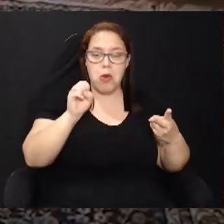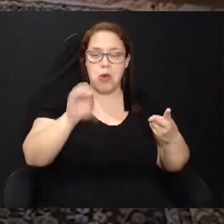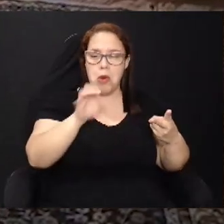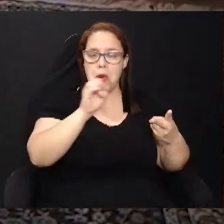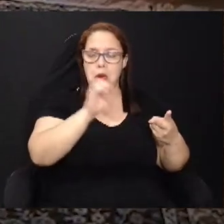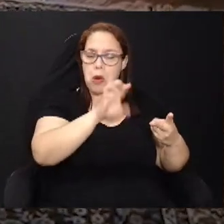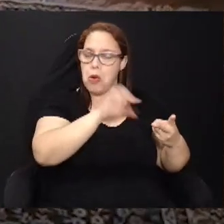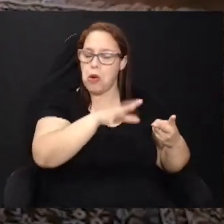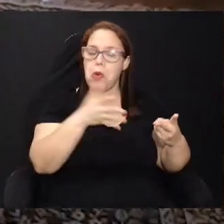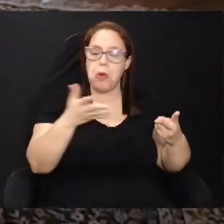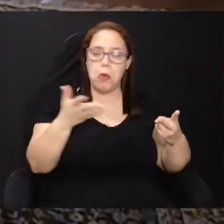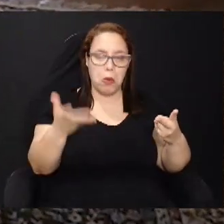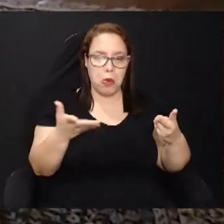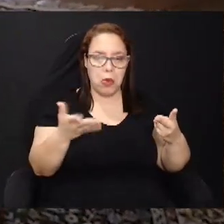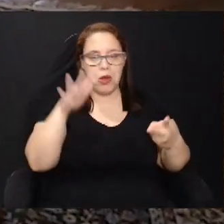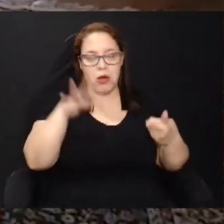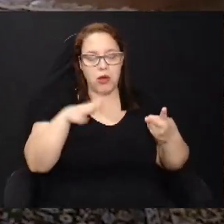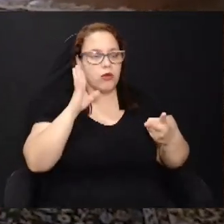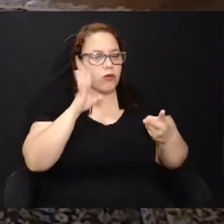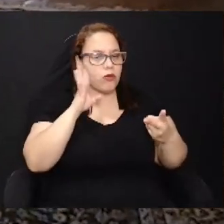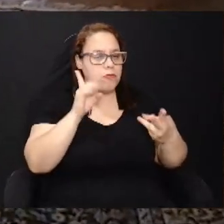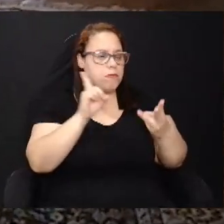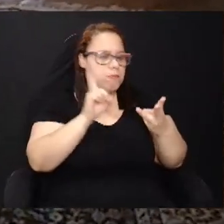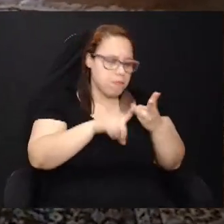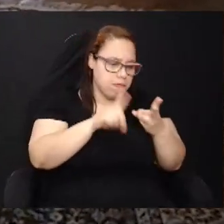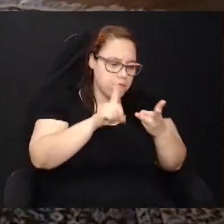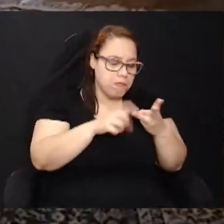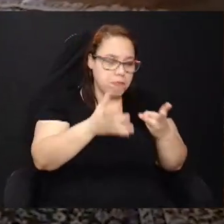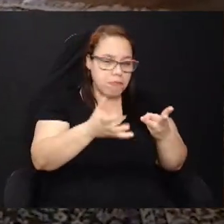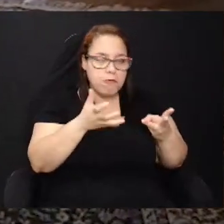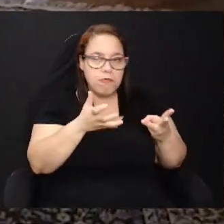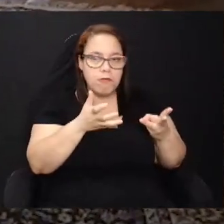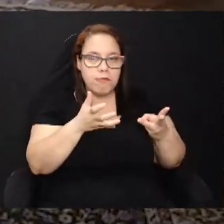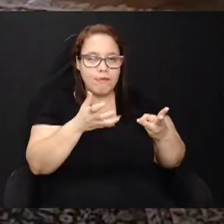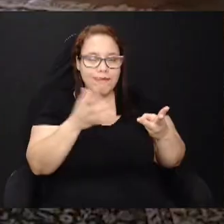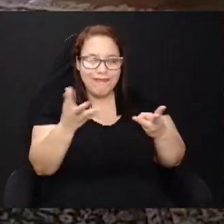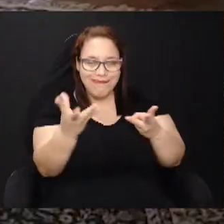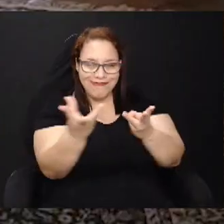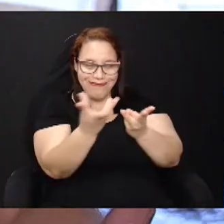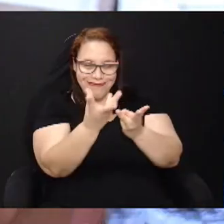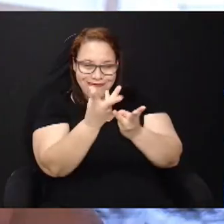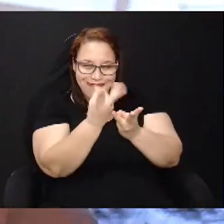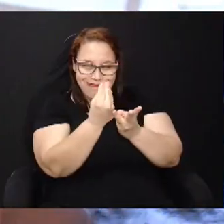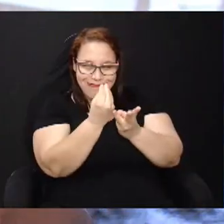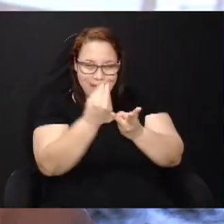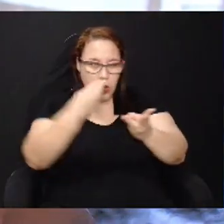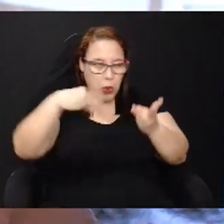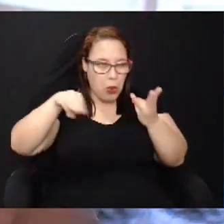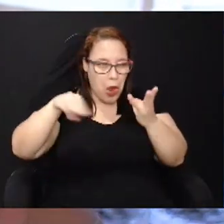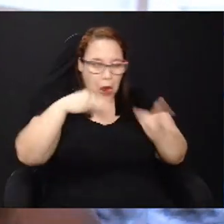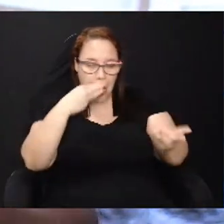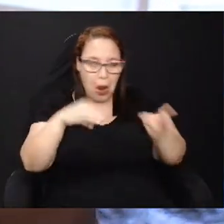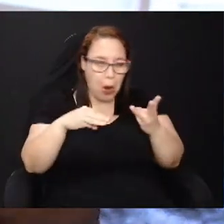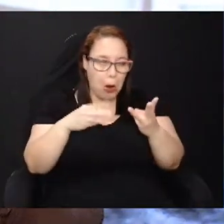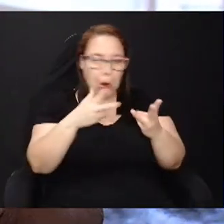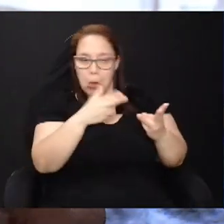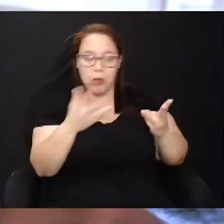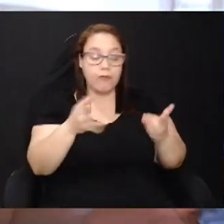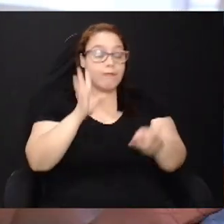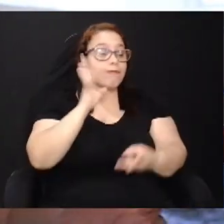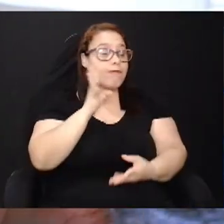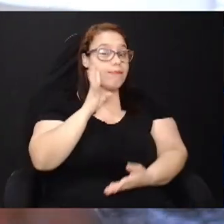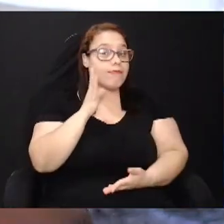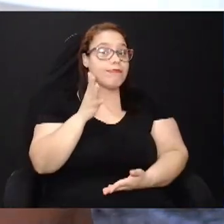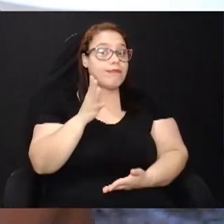achava muito bacana. E a terceira era ligada à arte, né? Música, teatro, alguma coisa eu achava muito legal. Fui para o lado